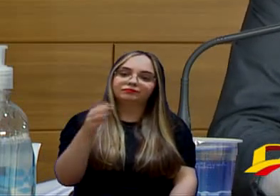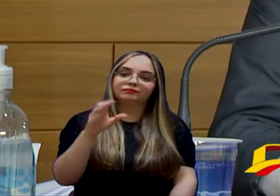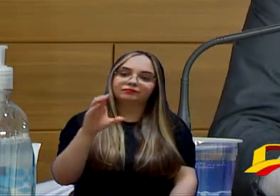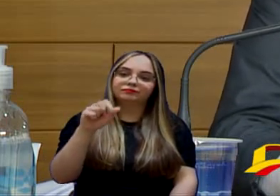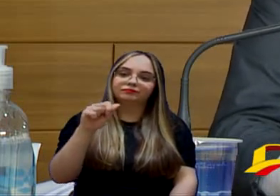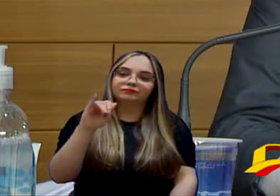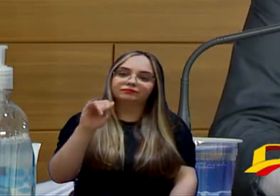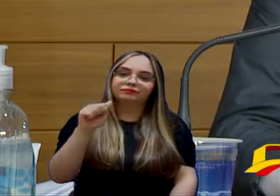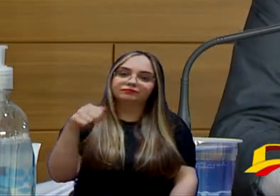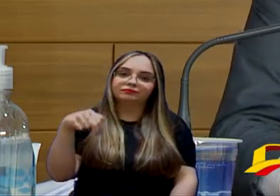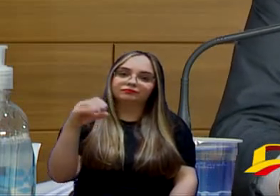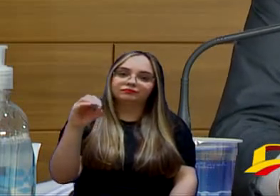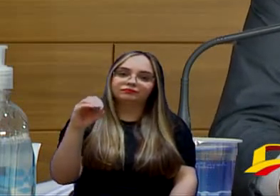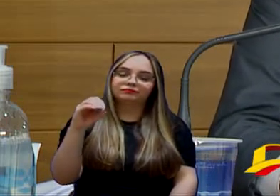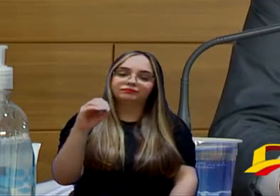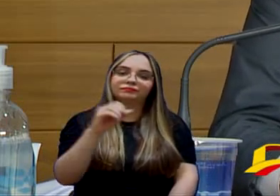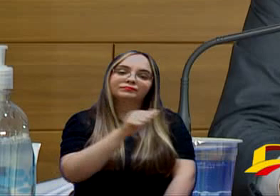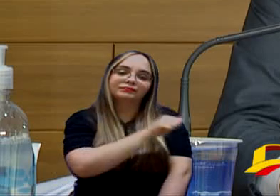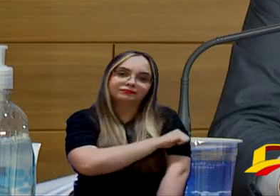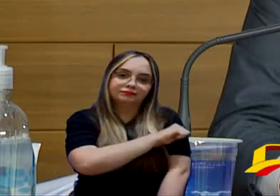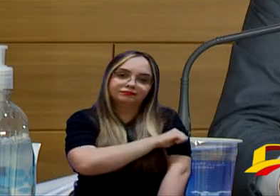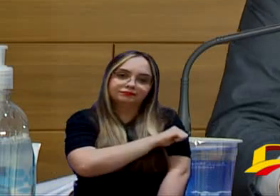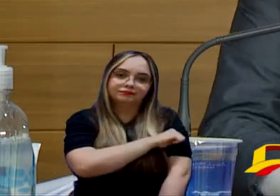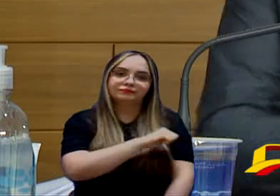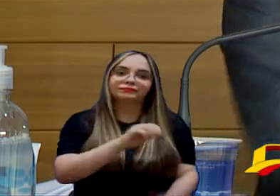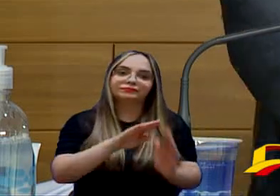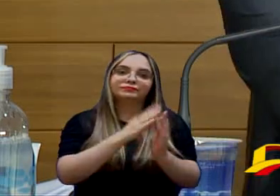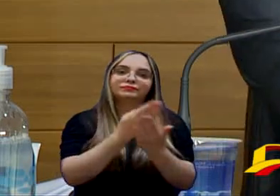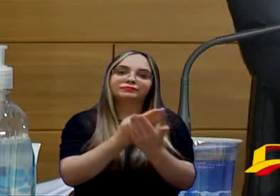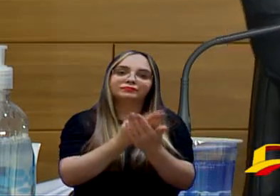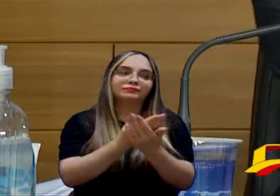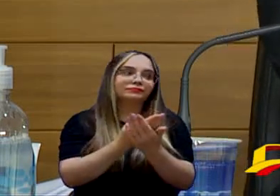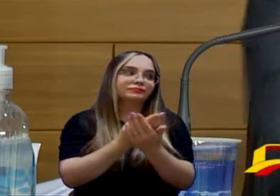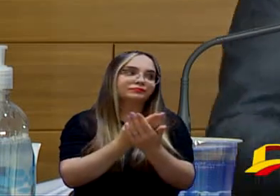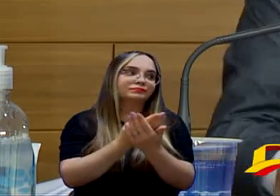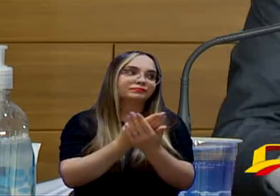Almeida aluna do Colégio Sorocaba pela